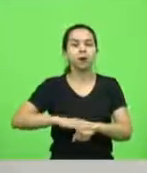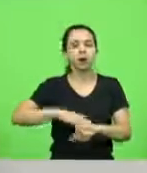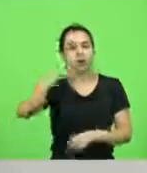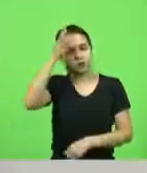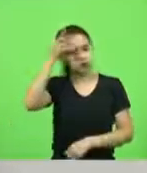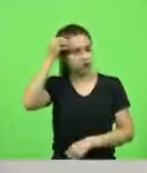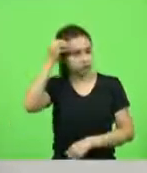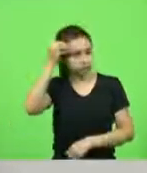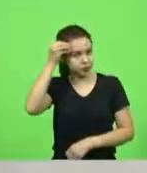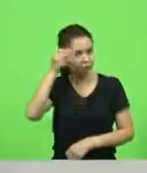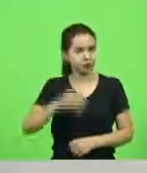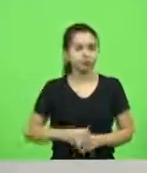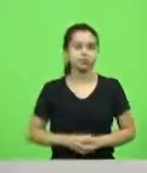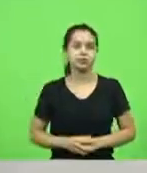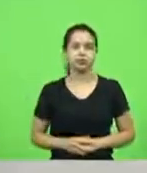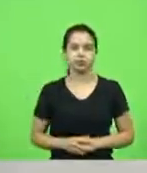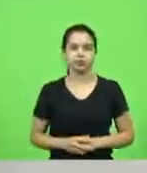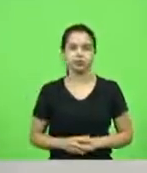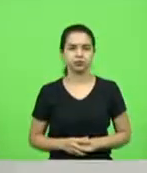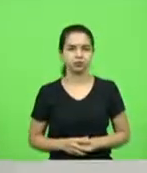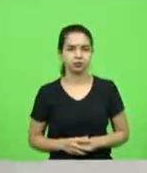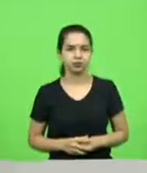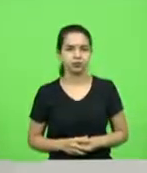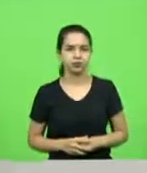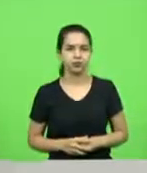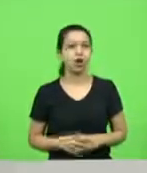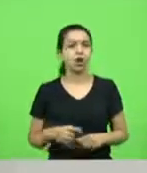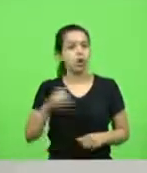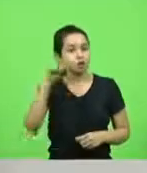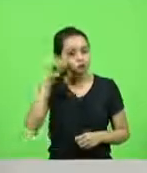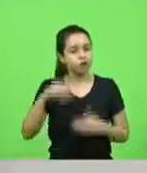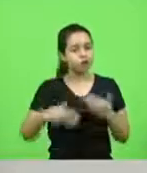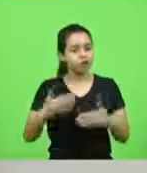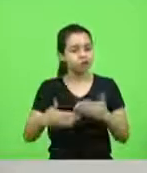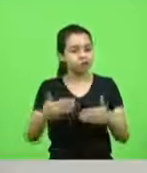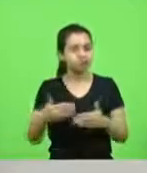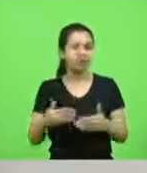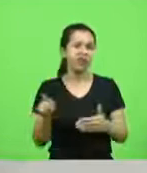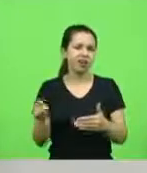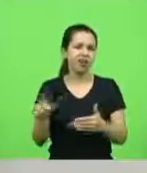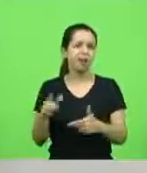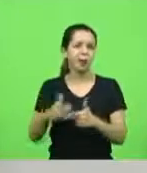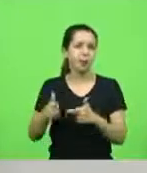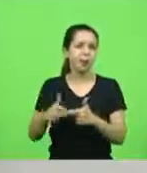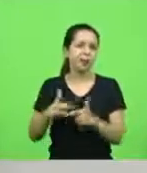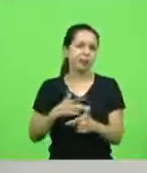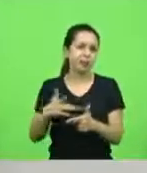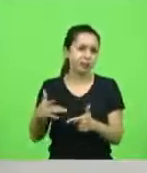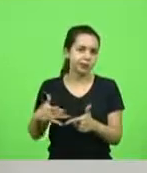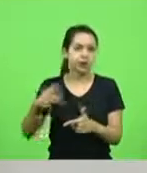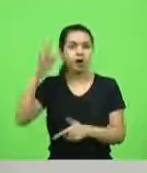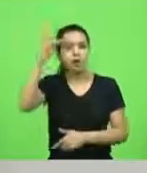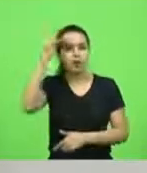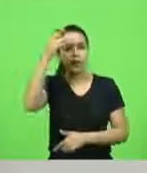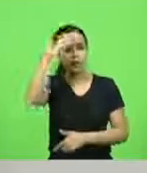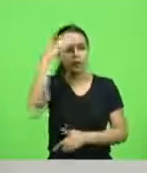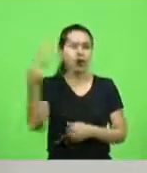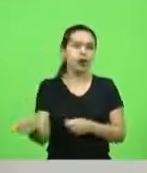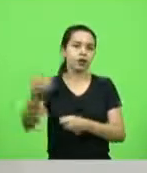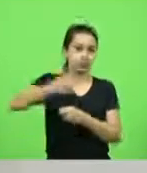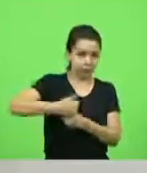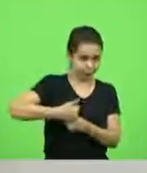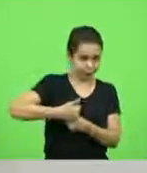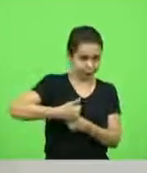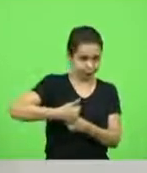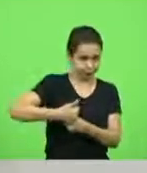carminatti ficou a relatoria dela passado alguns dias inclusive ela teve um problema de saúde Deputado Fabiano da Luz assumiu a